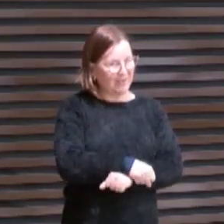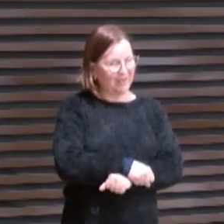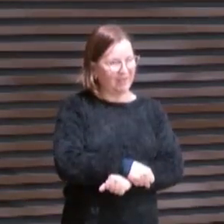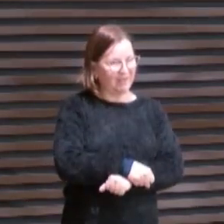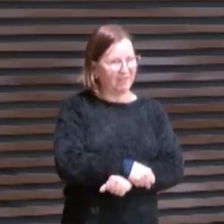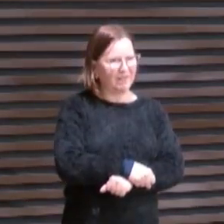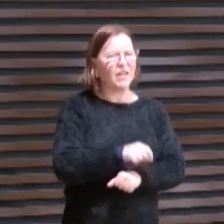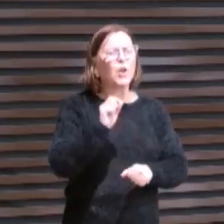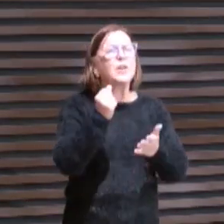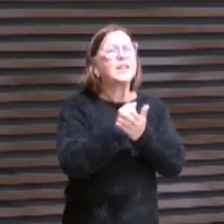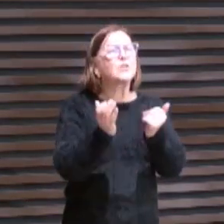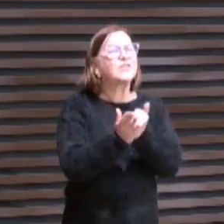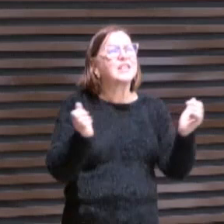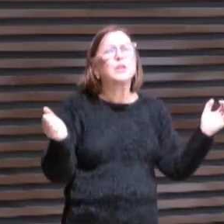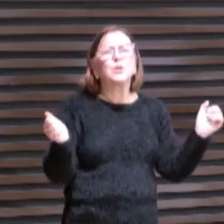ele?